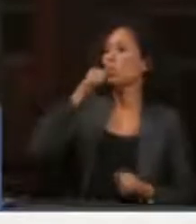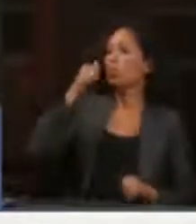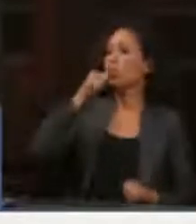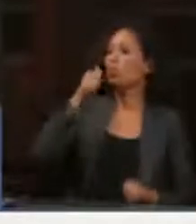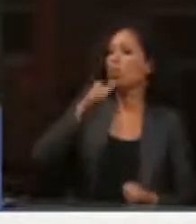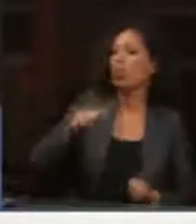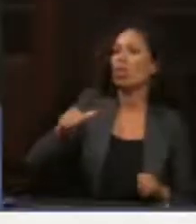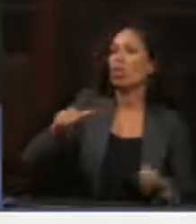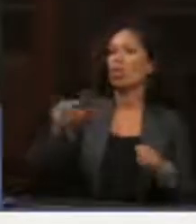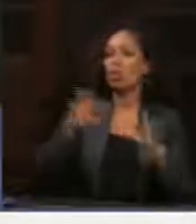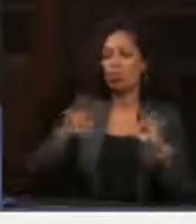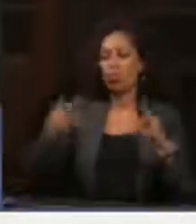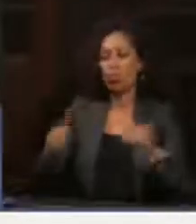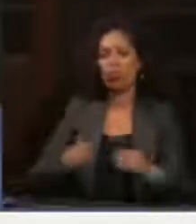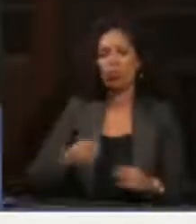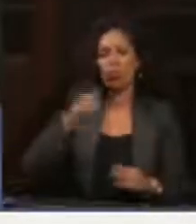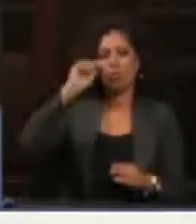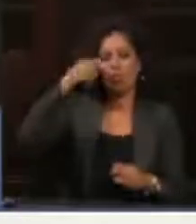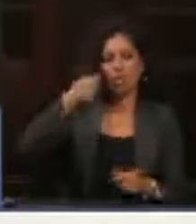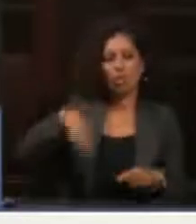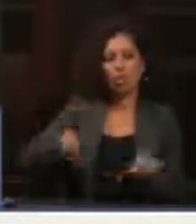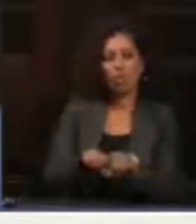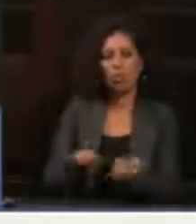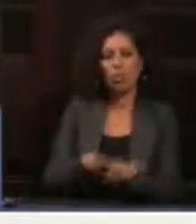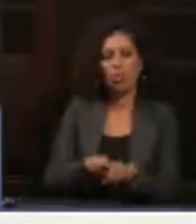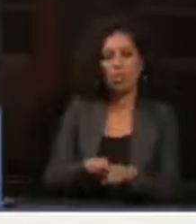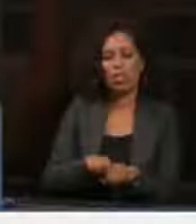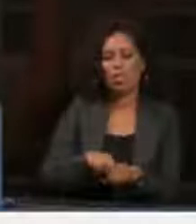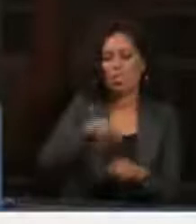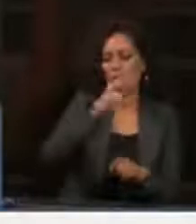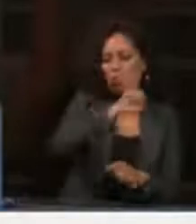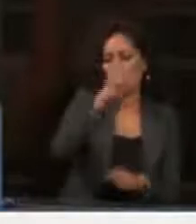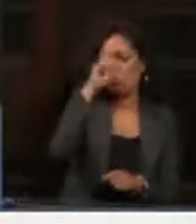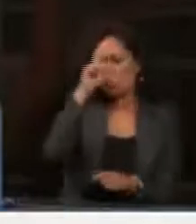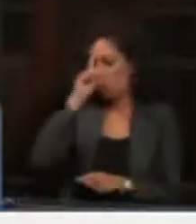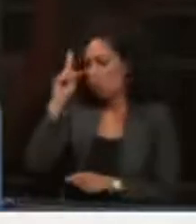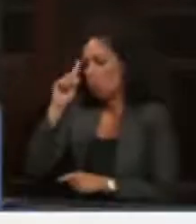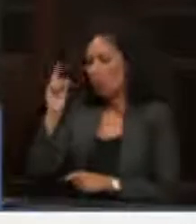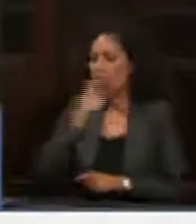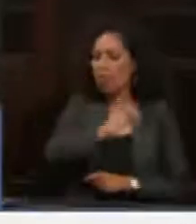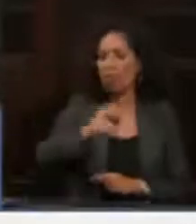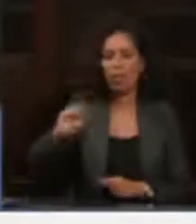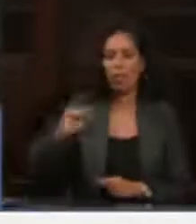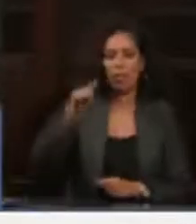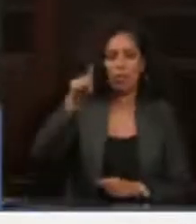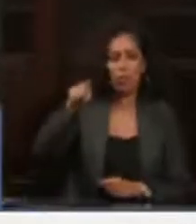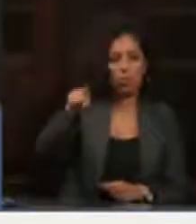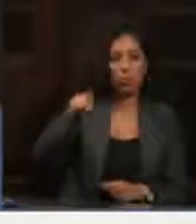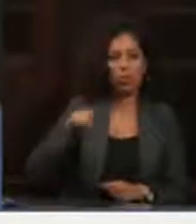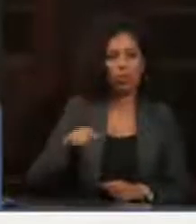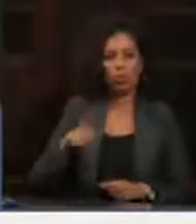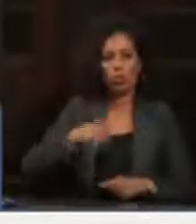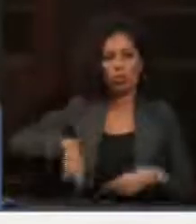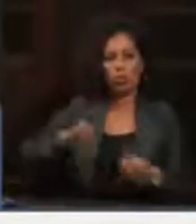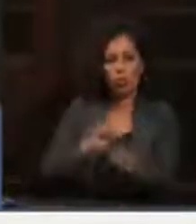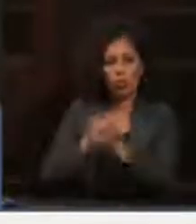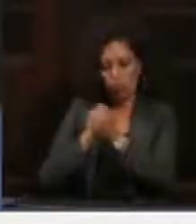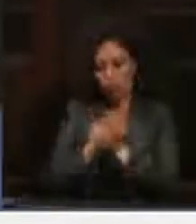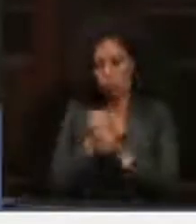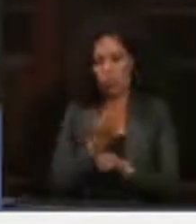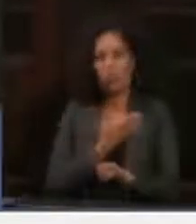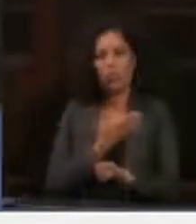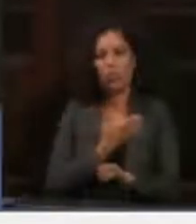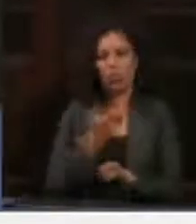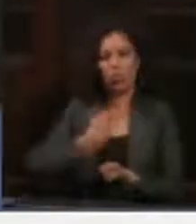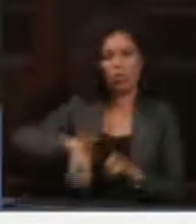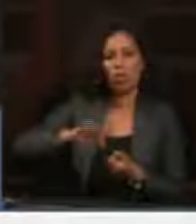juventude negra que está sendo morta, exterminada. Então, Mônica Francisco, vamos juntas, companheira. Vamos